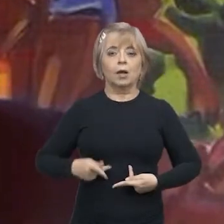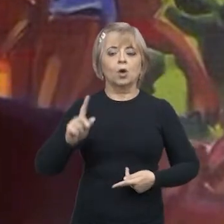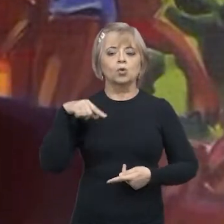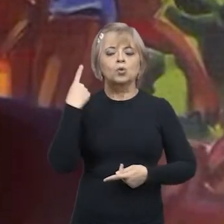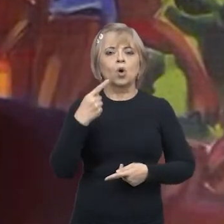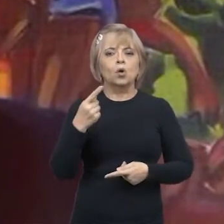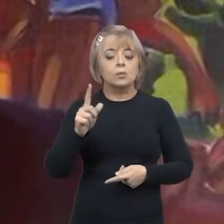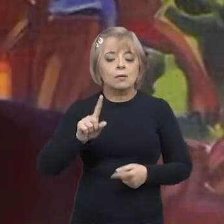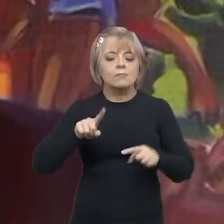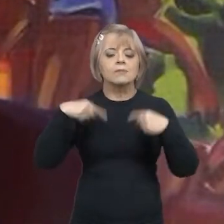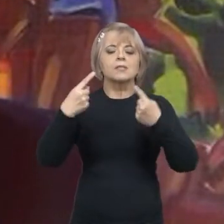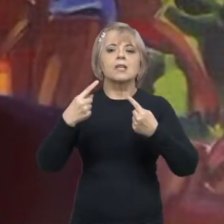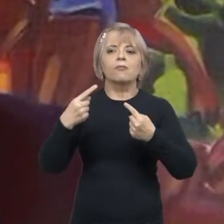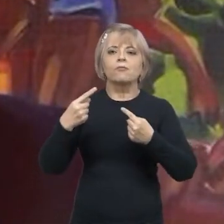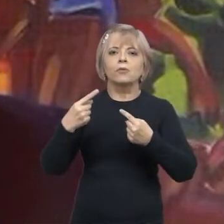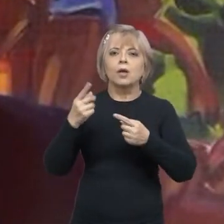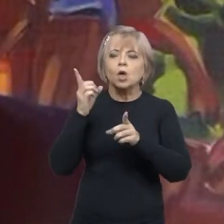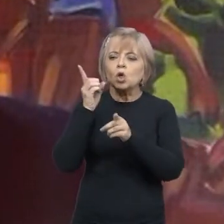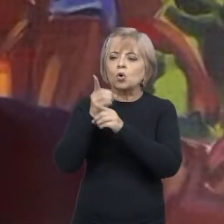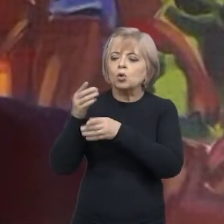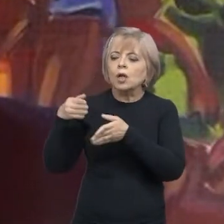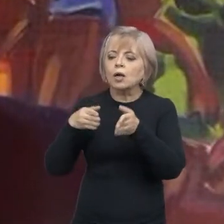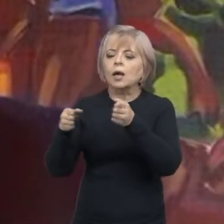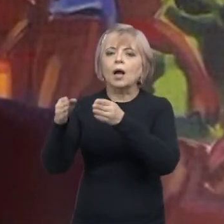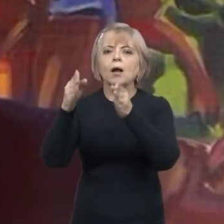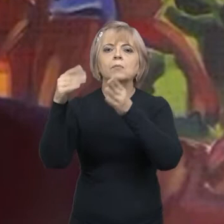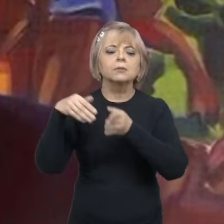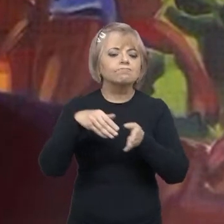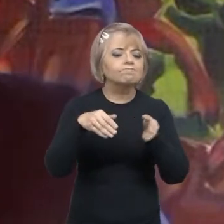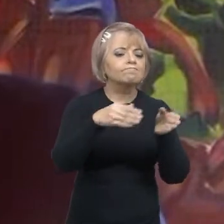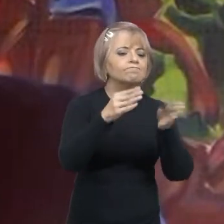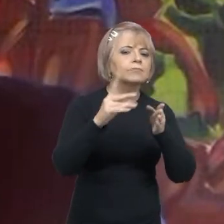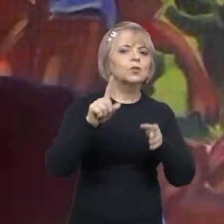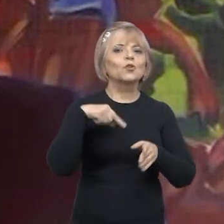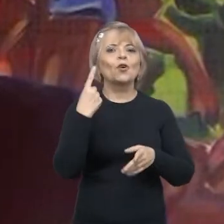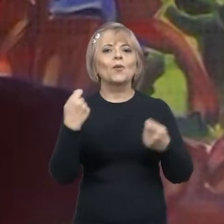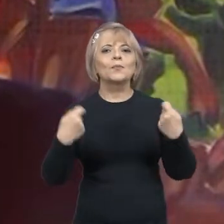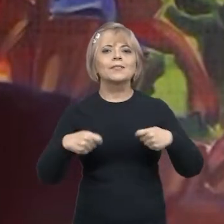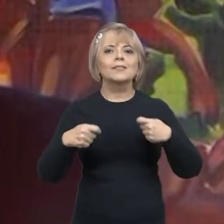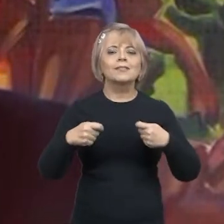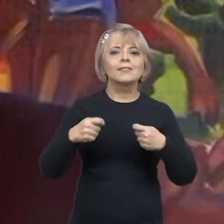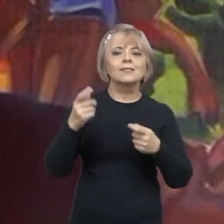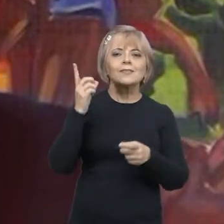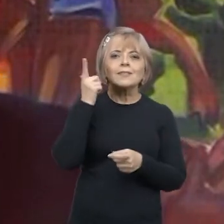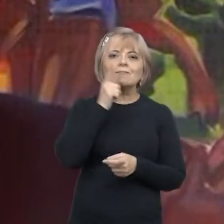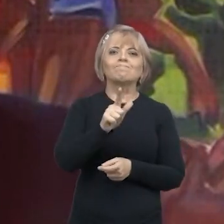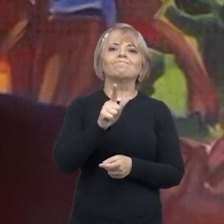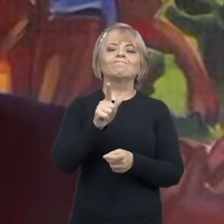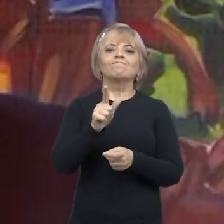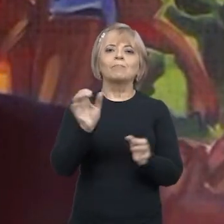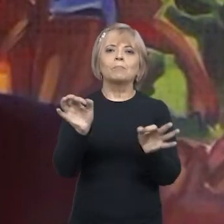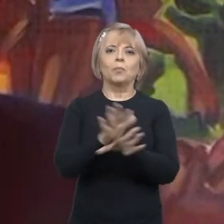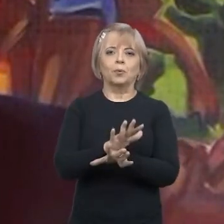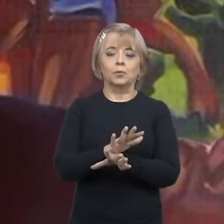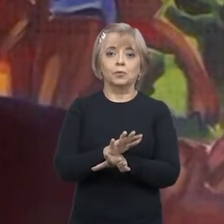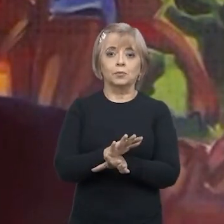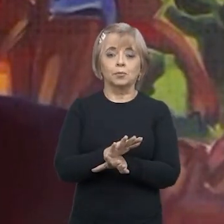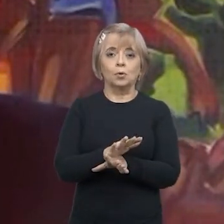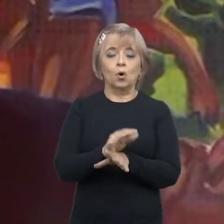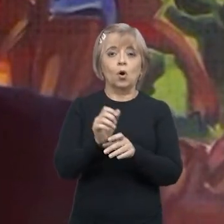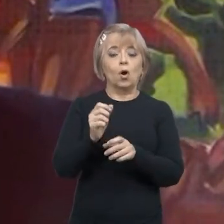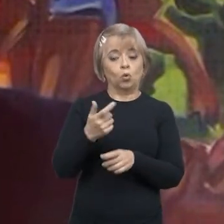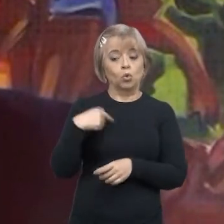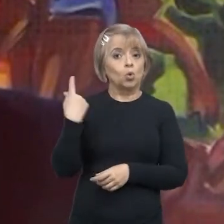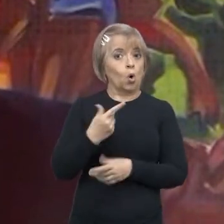esses caminhos que não estão prontos e precisam ser desbravados. Uma realização nossa foi o painel do saneamento